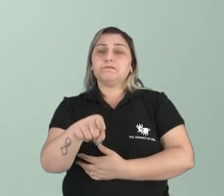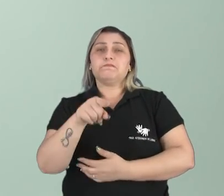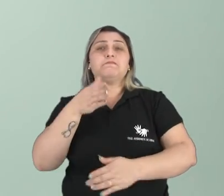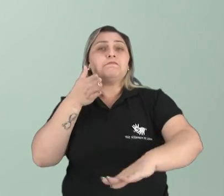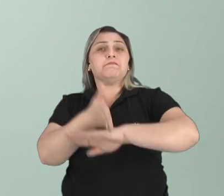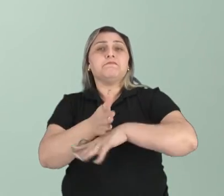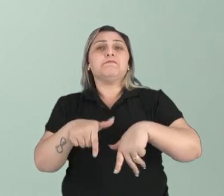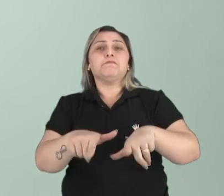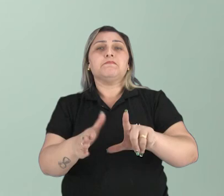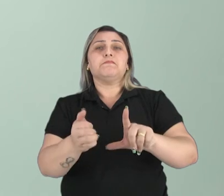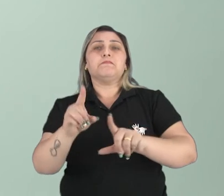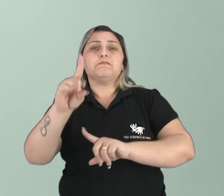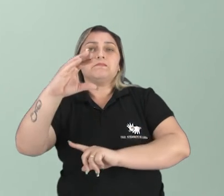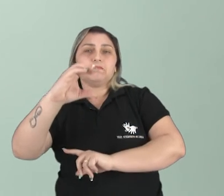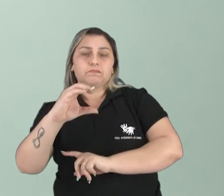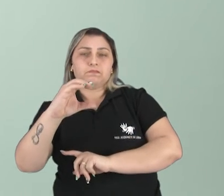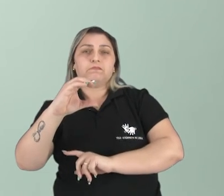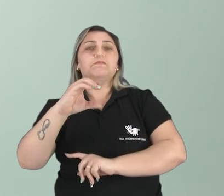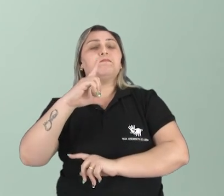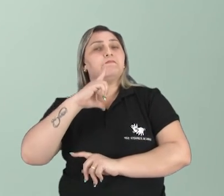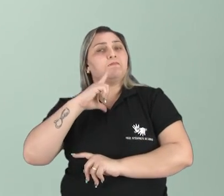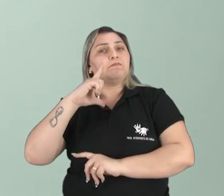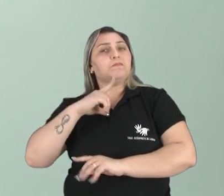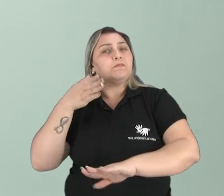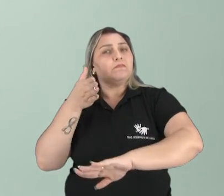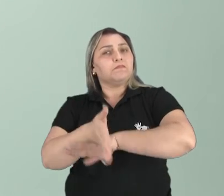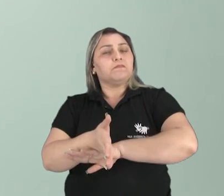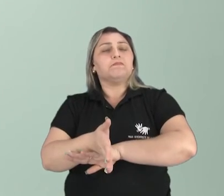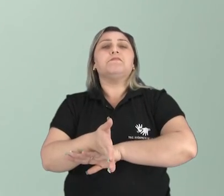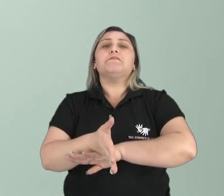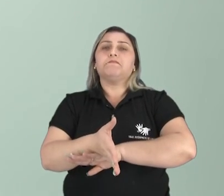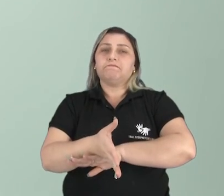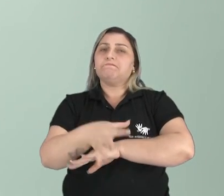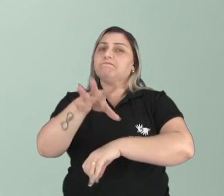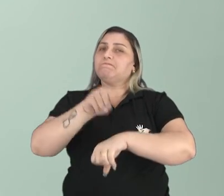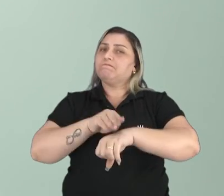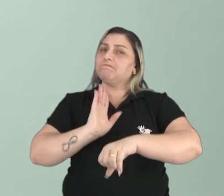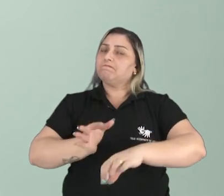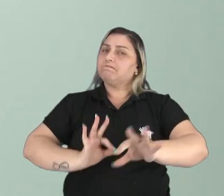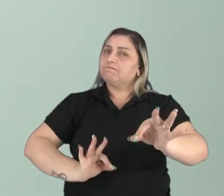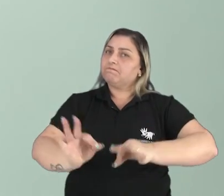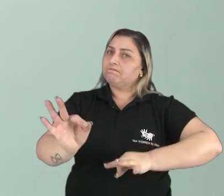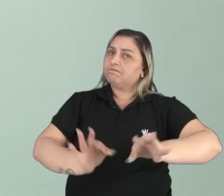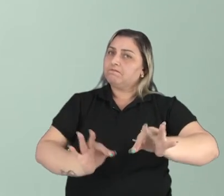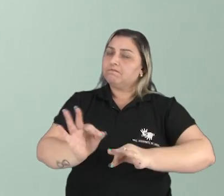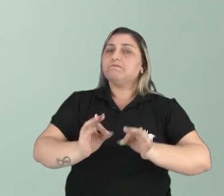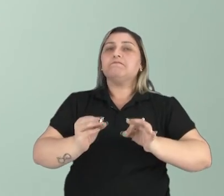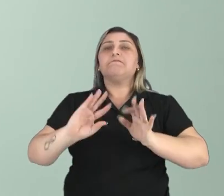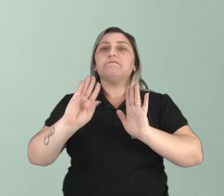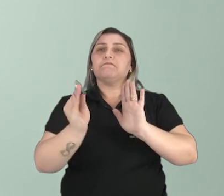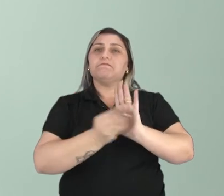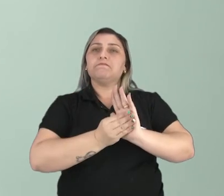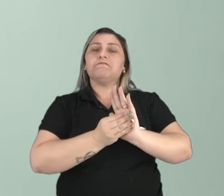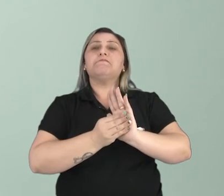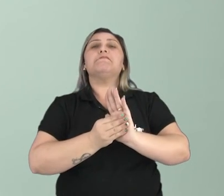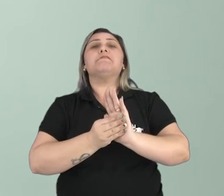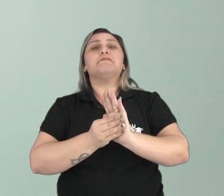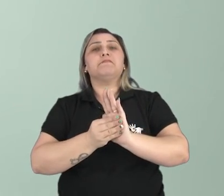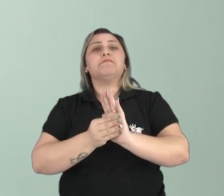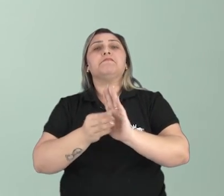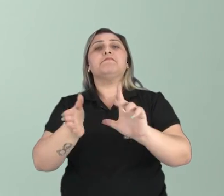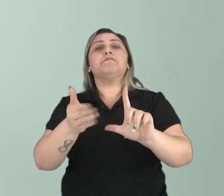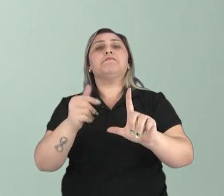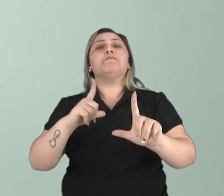vai lá na plataforma Eduque, né, tem acesso a todo esse conhecimento que já foi elaborado e produzido e deixado lá. Também vai